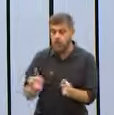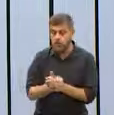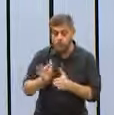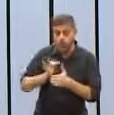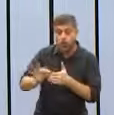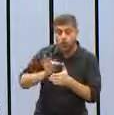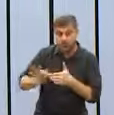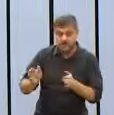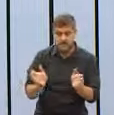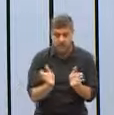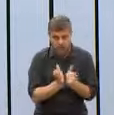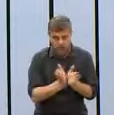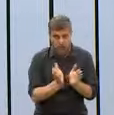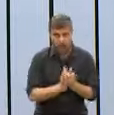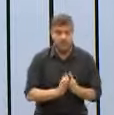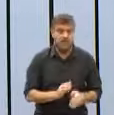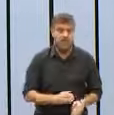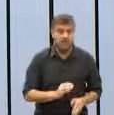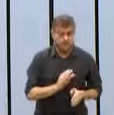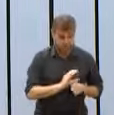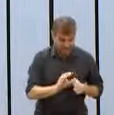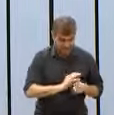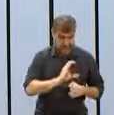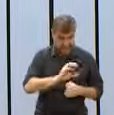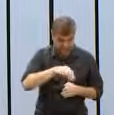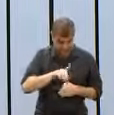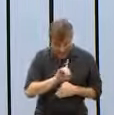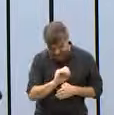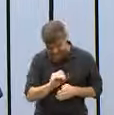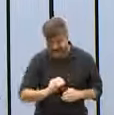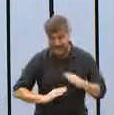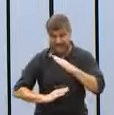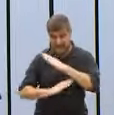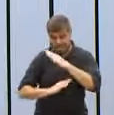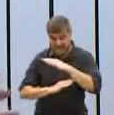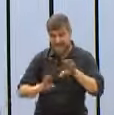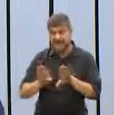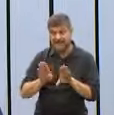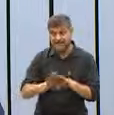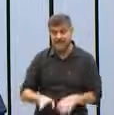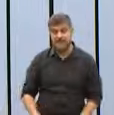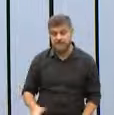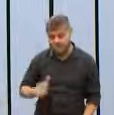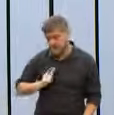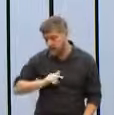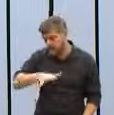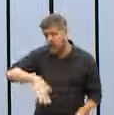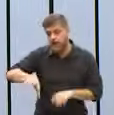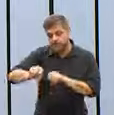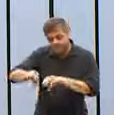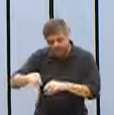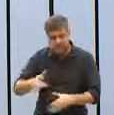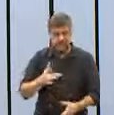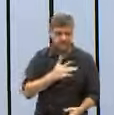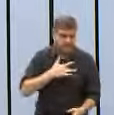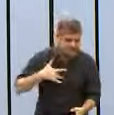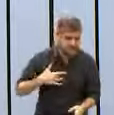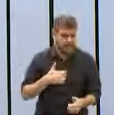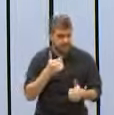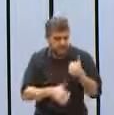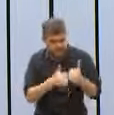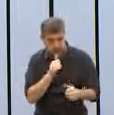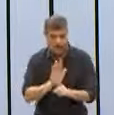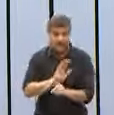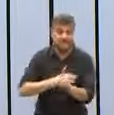Tutelar, o Conselho de Direitos e a Câmara Municipal, sem contar do Executivo e a pasta onde ela tiver alocada, eventualmente educação, esporte, assistência,